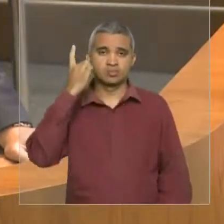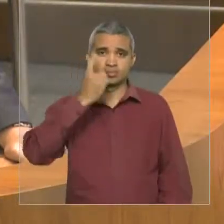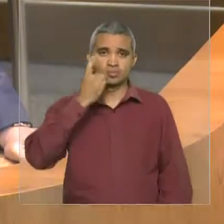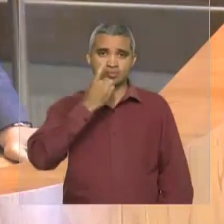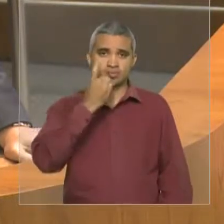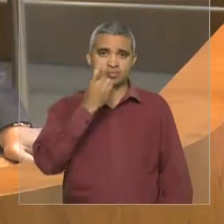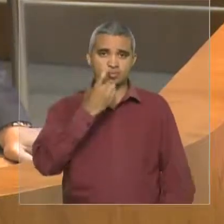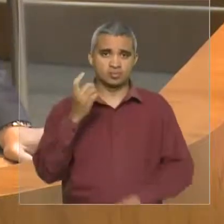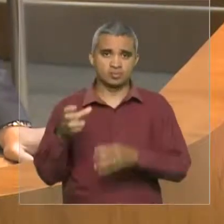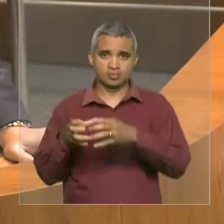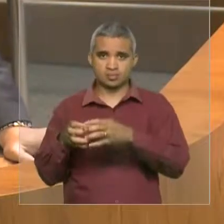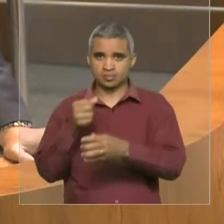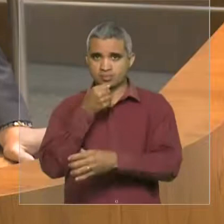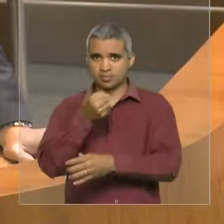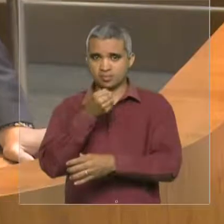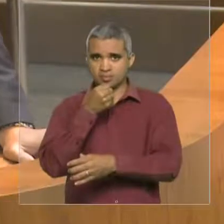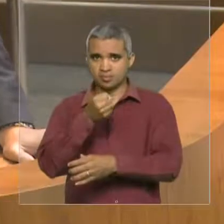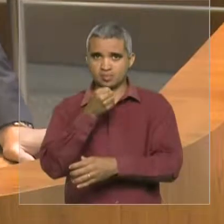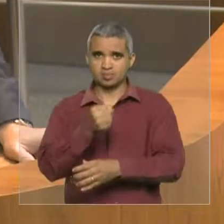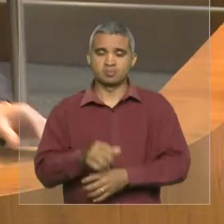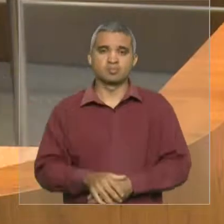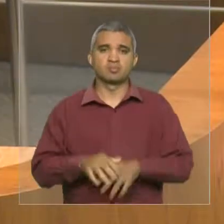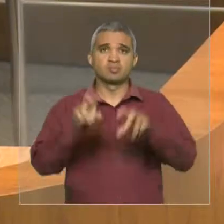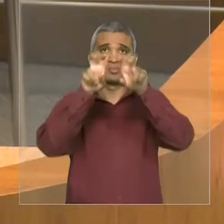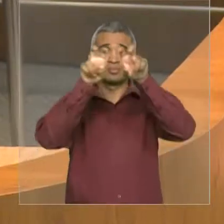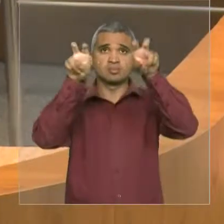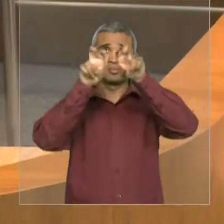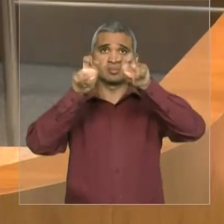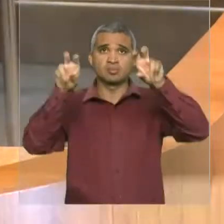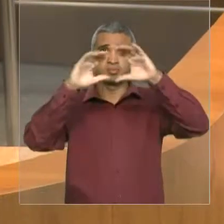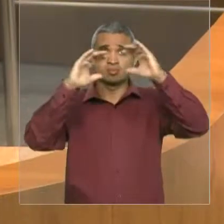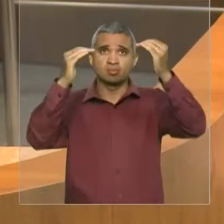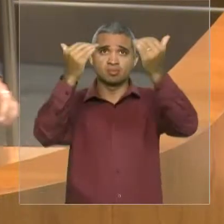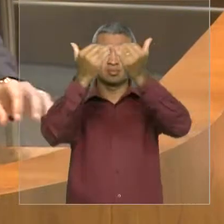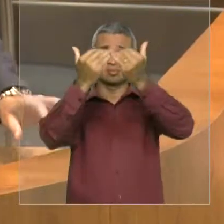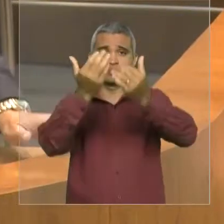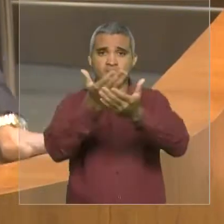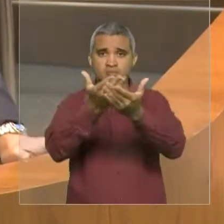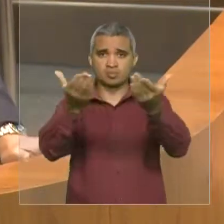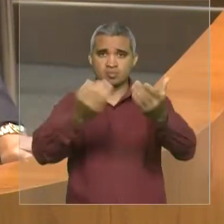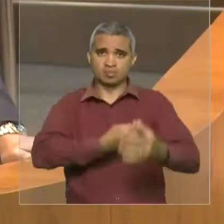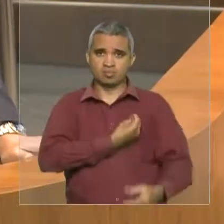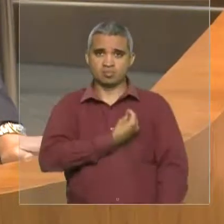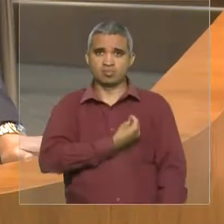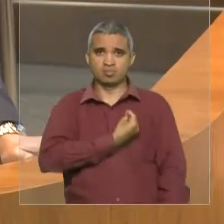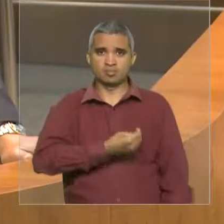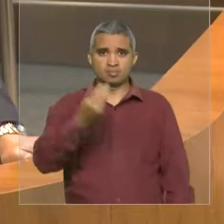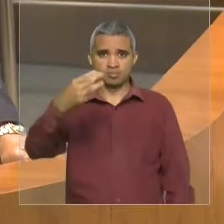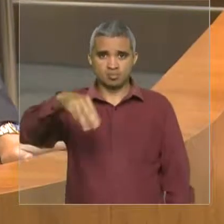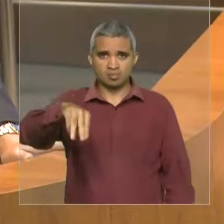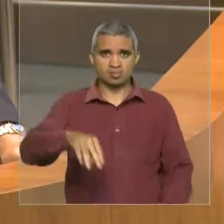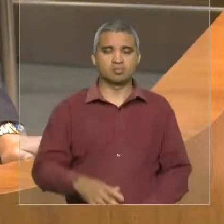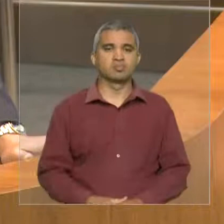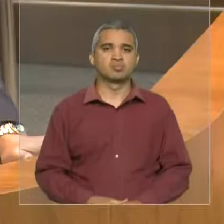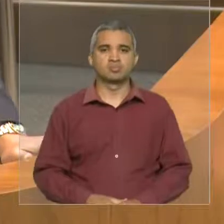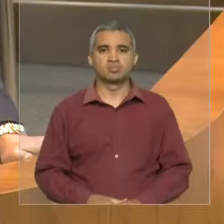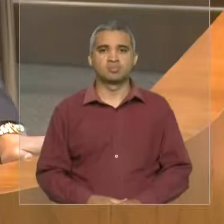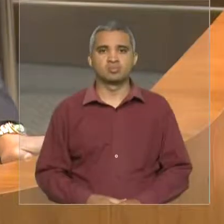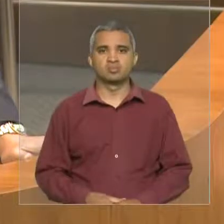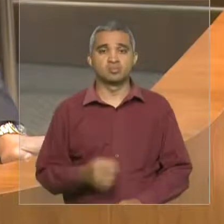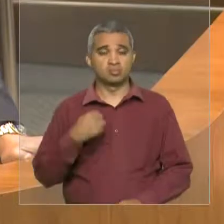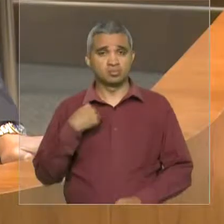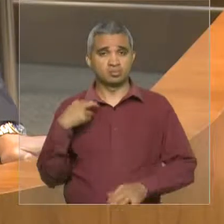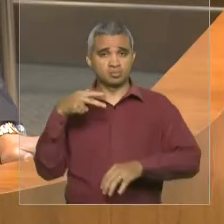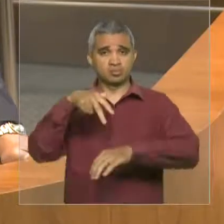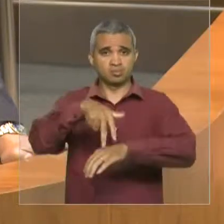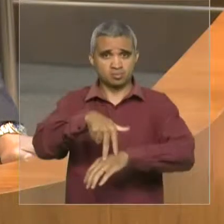do Maranhão. Senhores deputados, venho aqui mais uma vez a esta tribuna